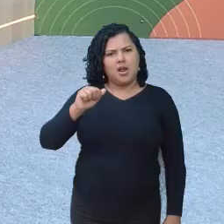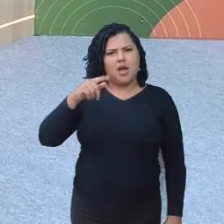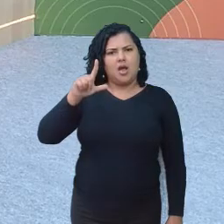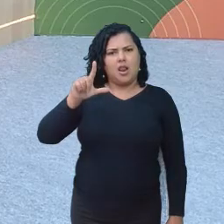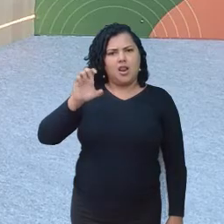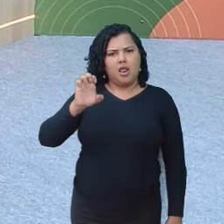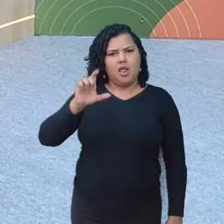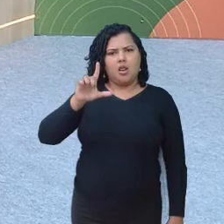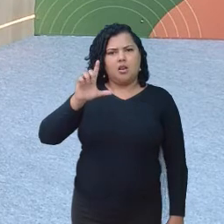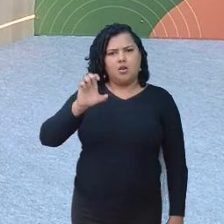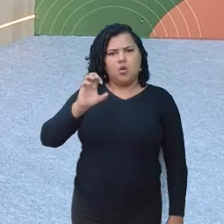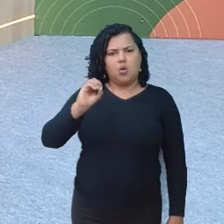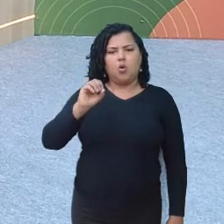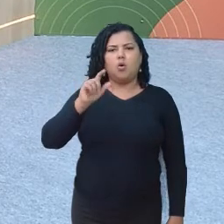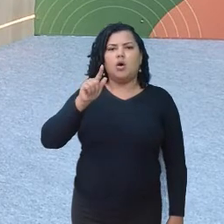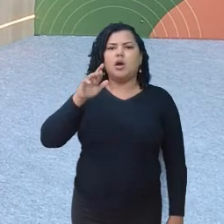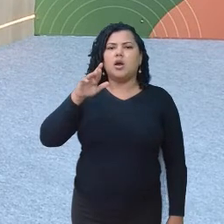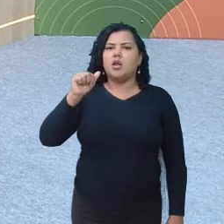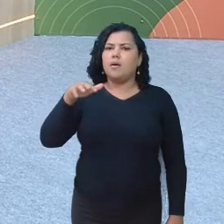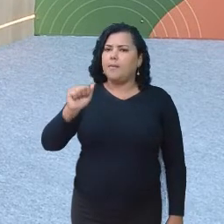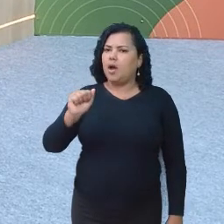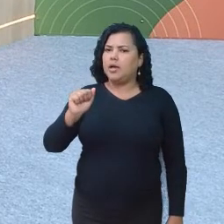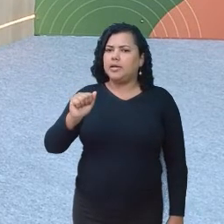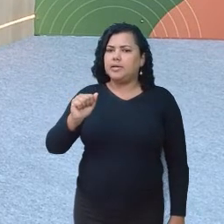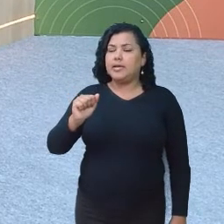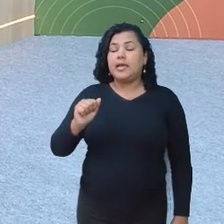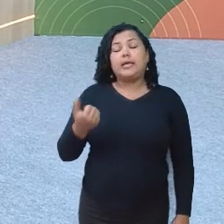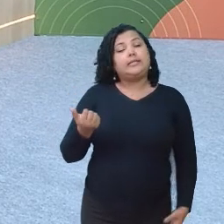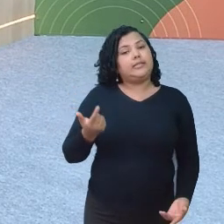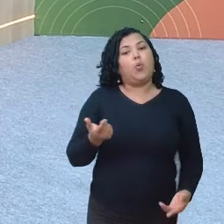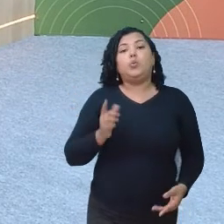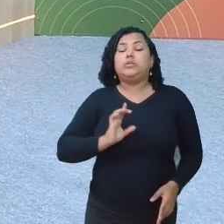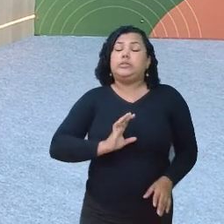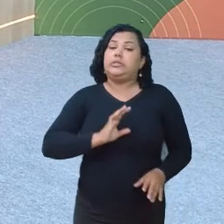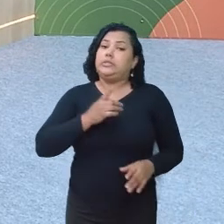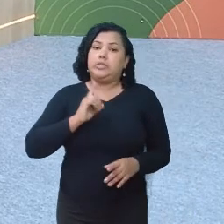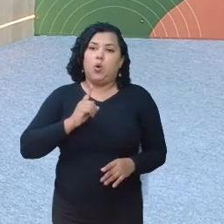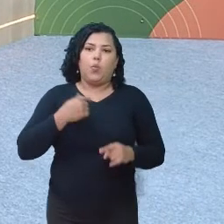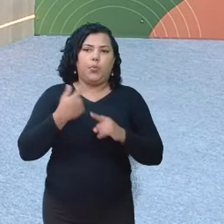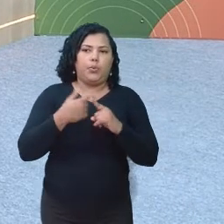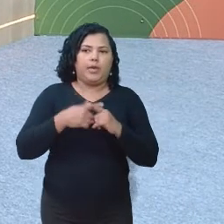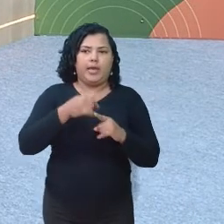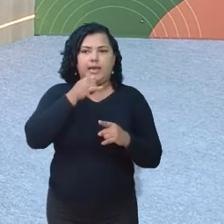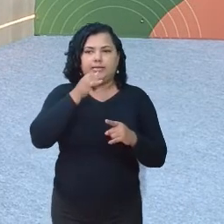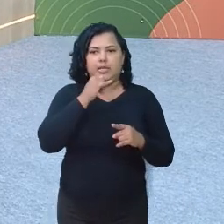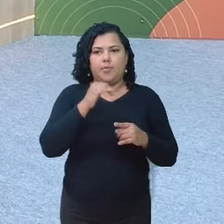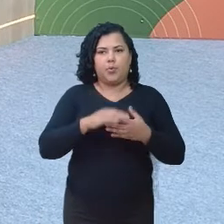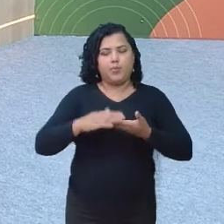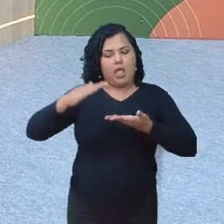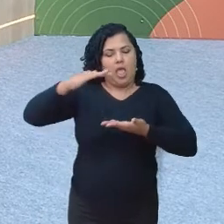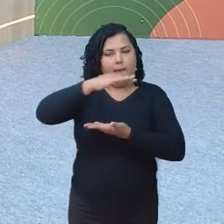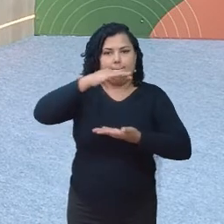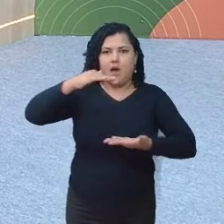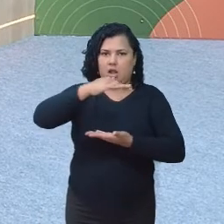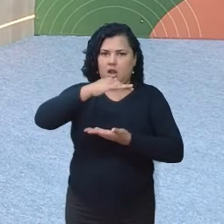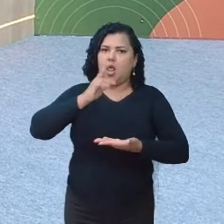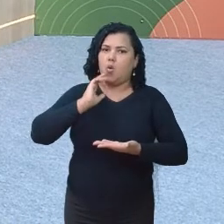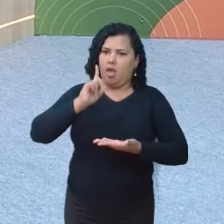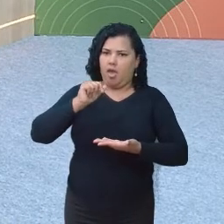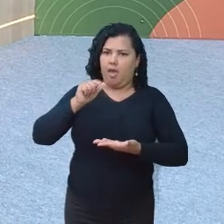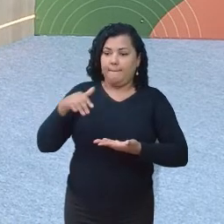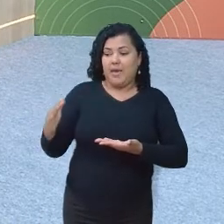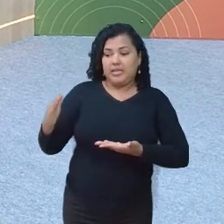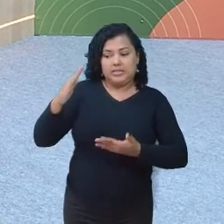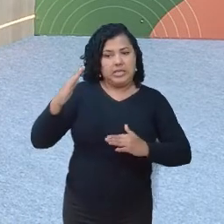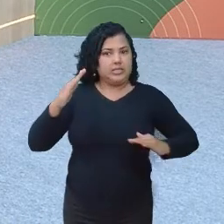porque o trapézio, apesar de que esse lado é paralelo a esse, ou seja, paralelo, eu tenho que